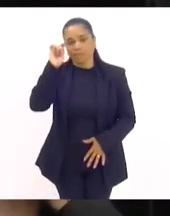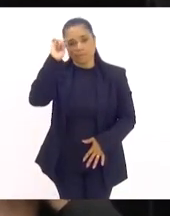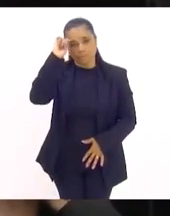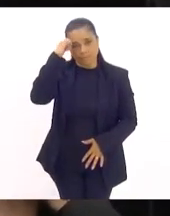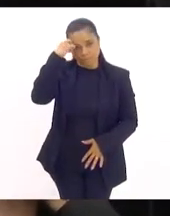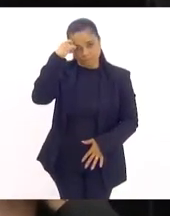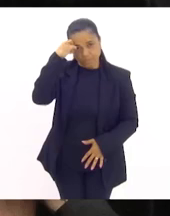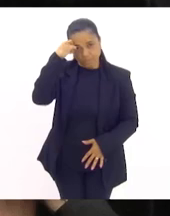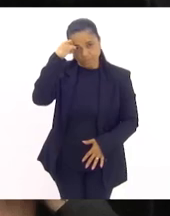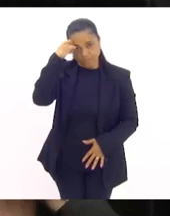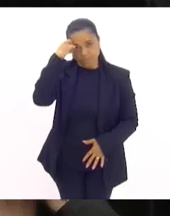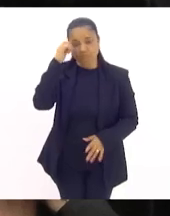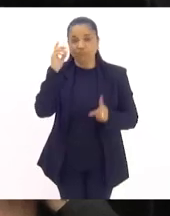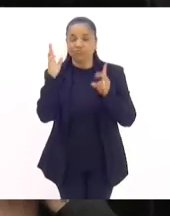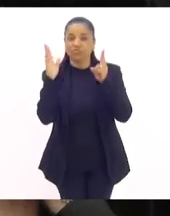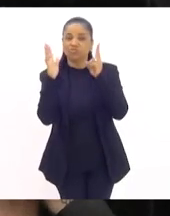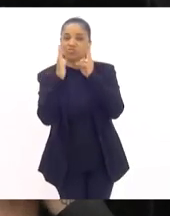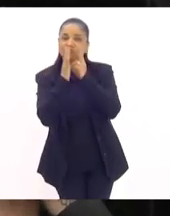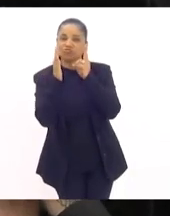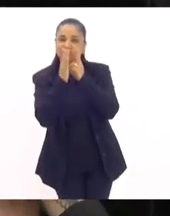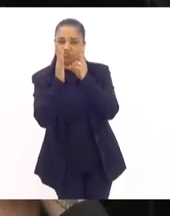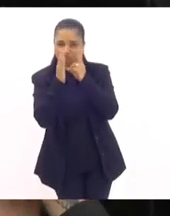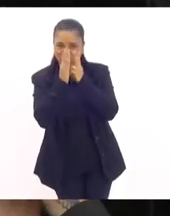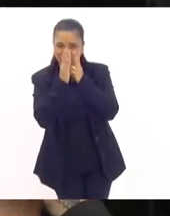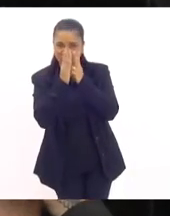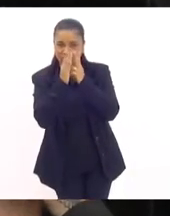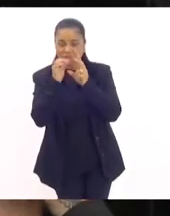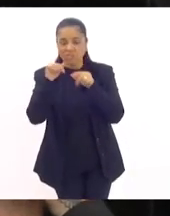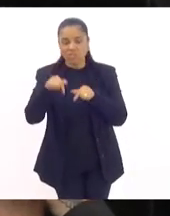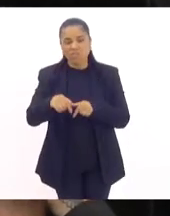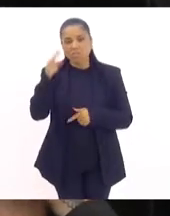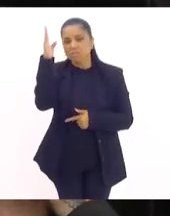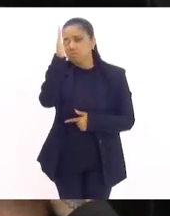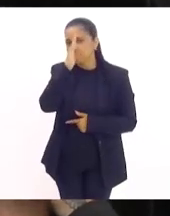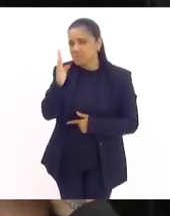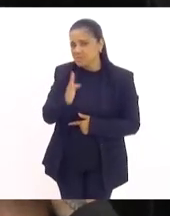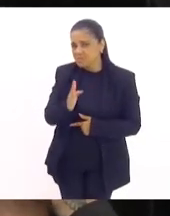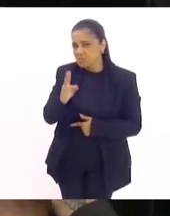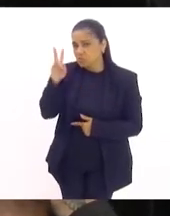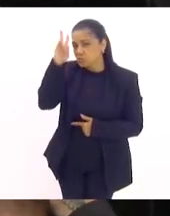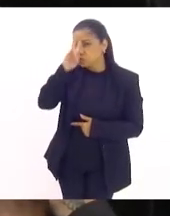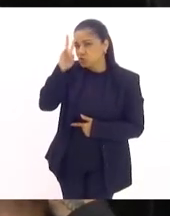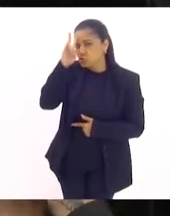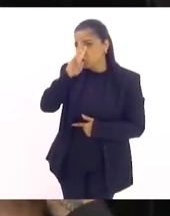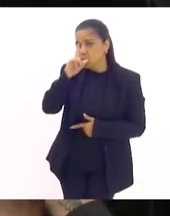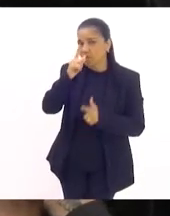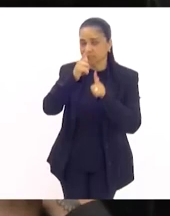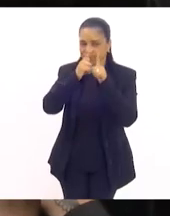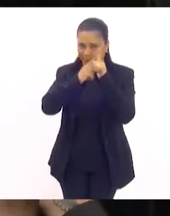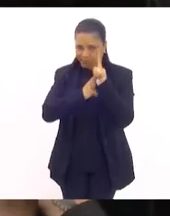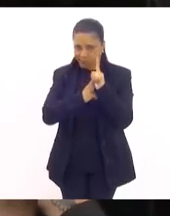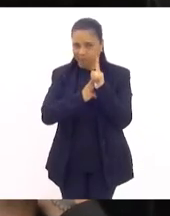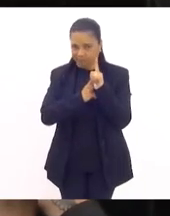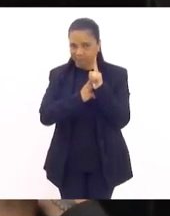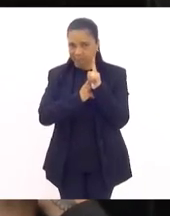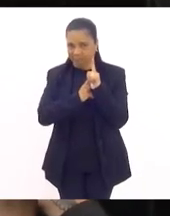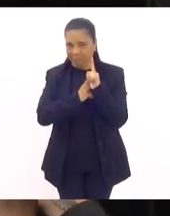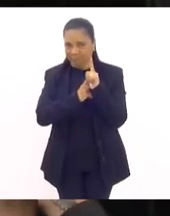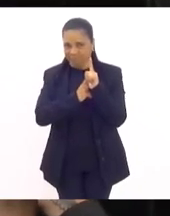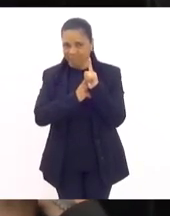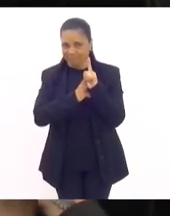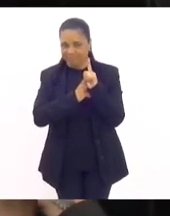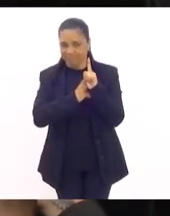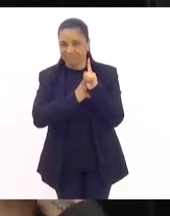Nosso país tem uma dívida histórica com o povo negro. Nosso país tem uma